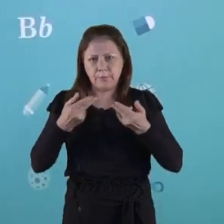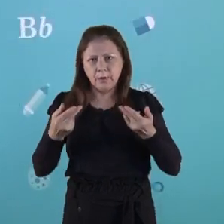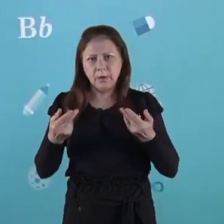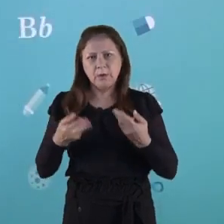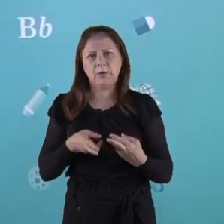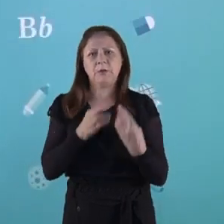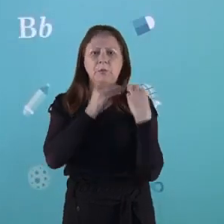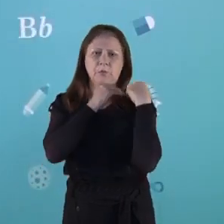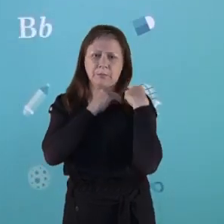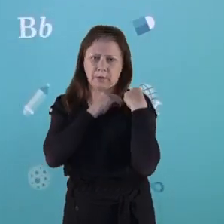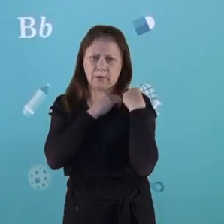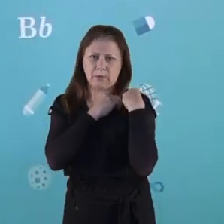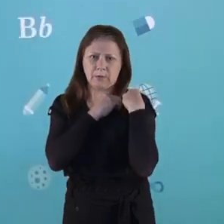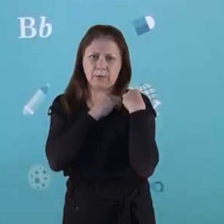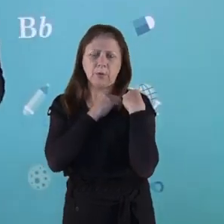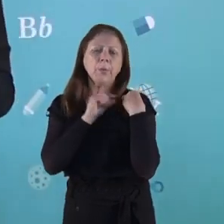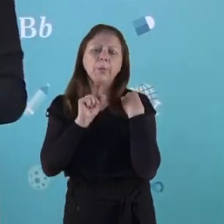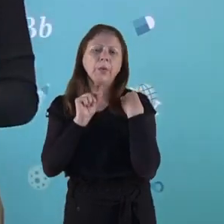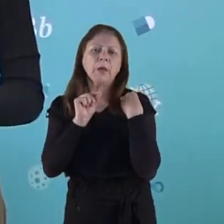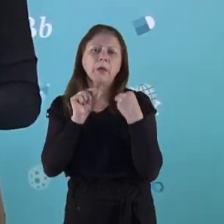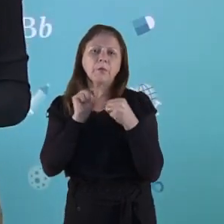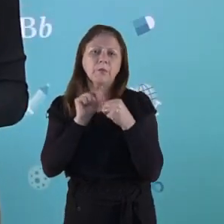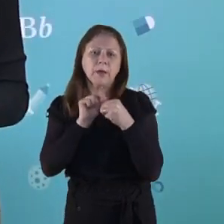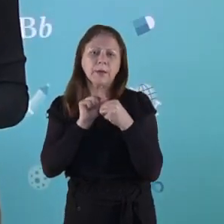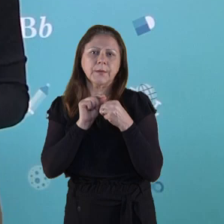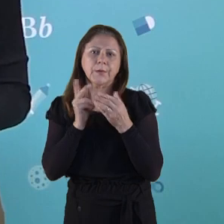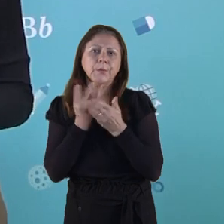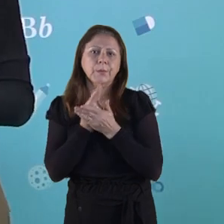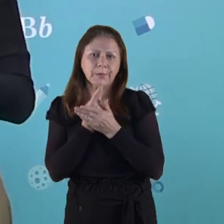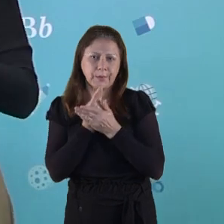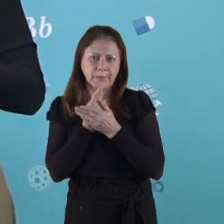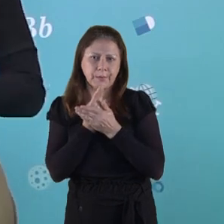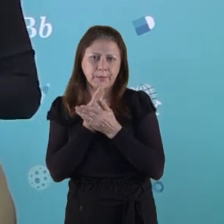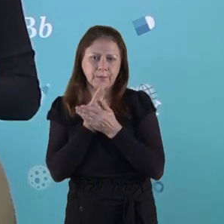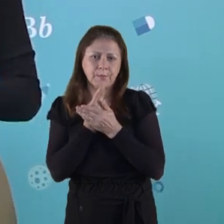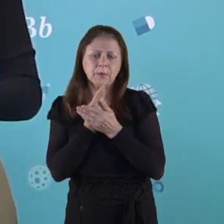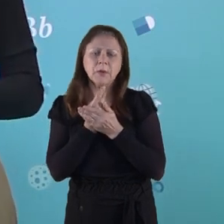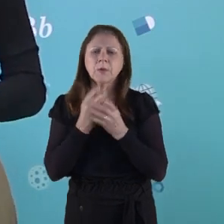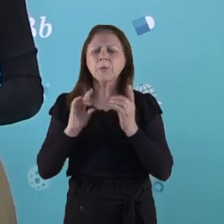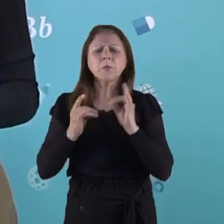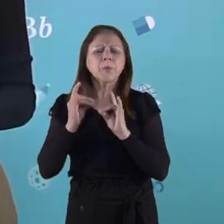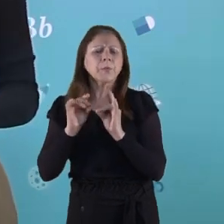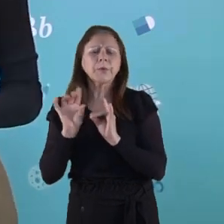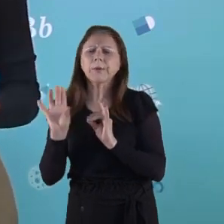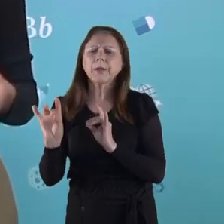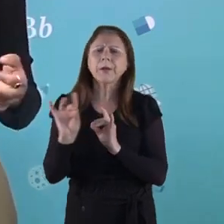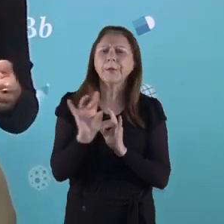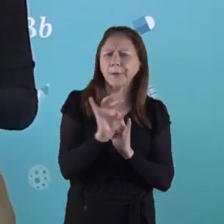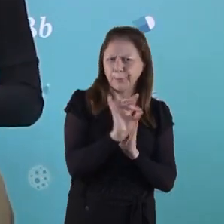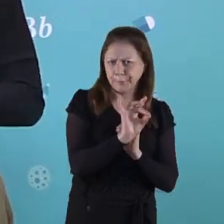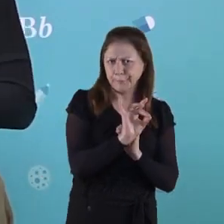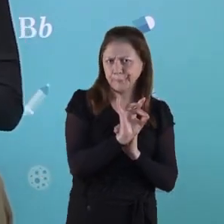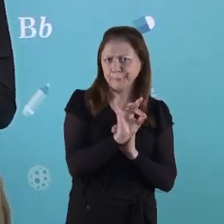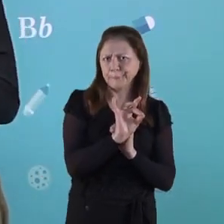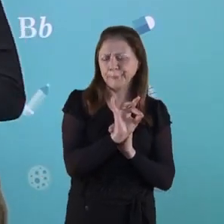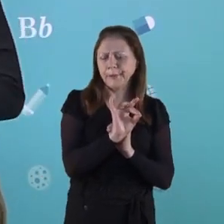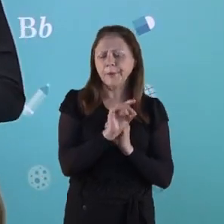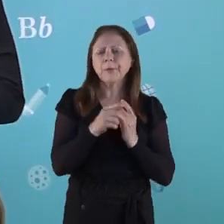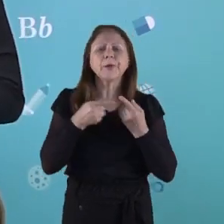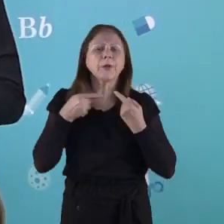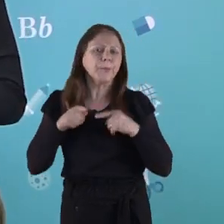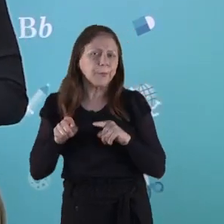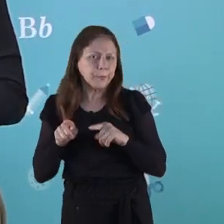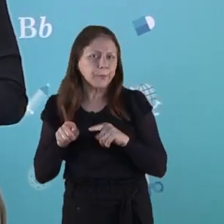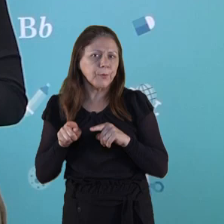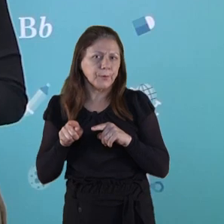as funções, a gente tem que entender os estímulos que acontecem, né? Por que cada hormônio vai ser produzido? Porque ele foi estimulado a ser produzido,